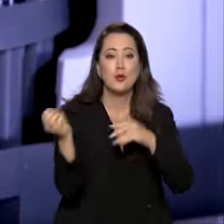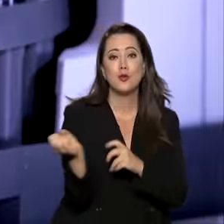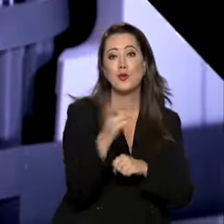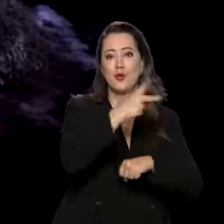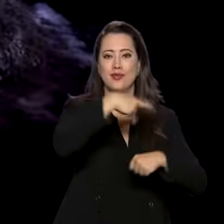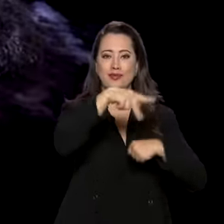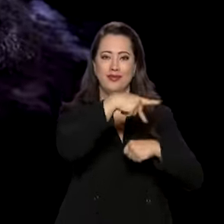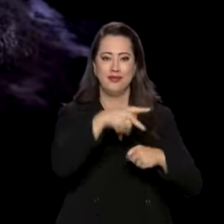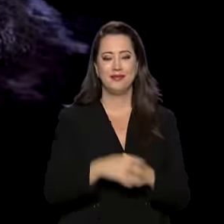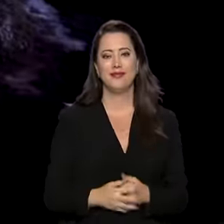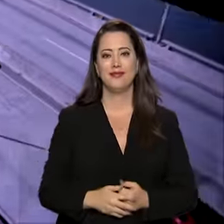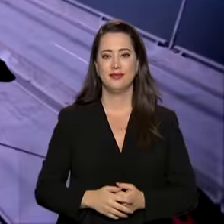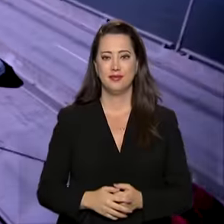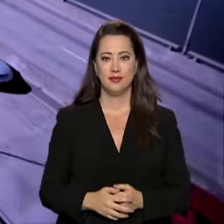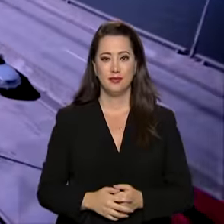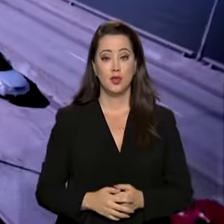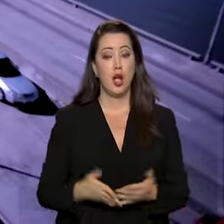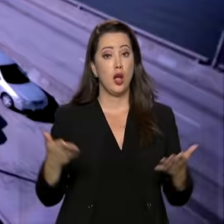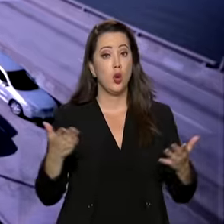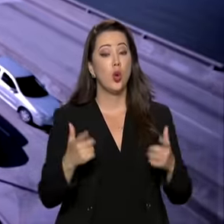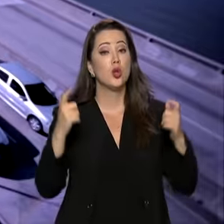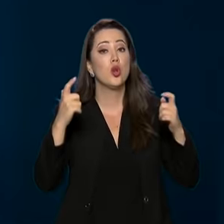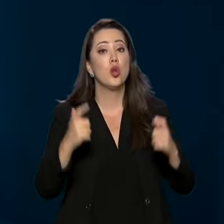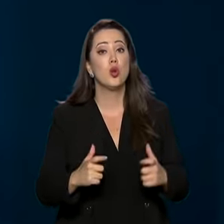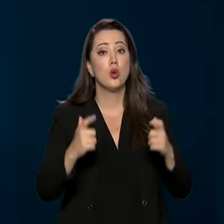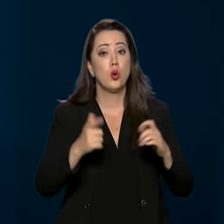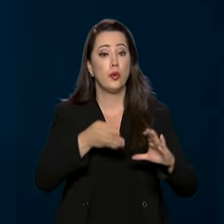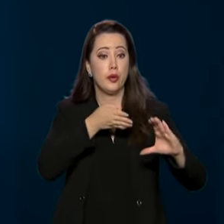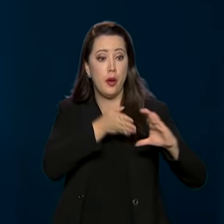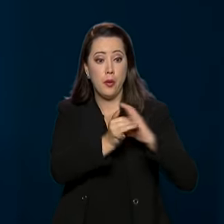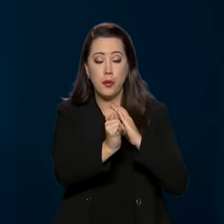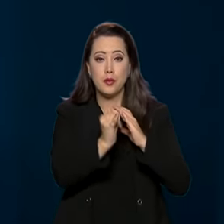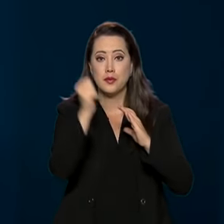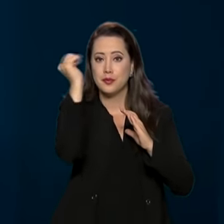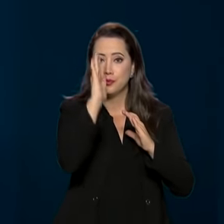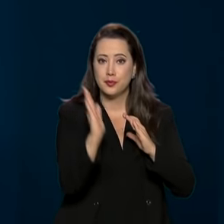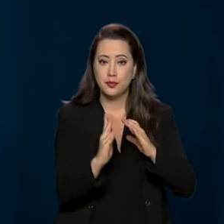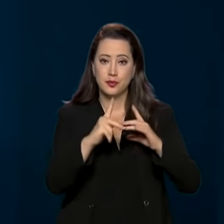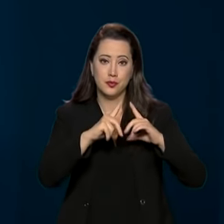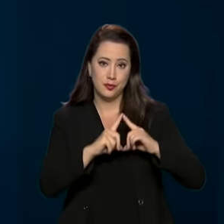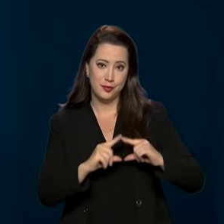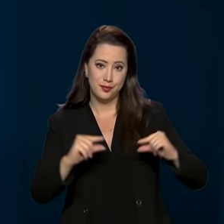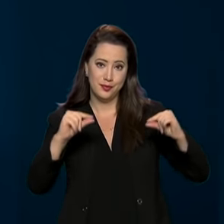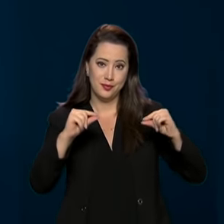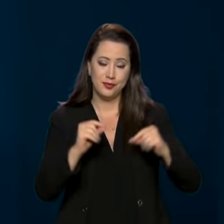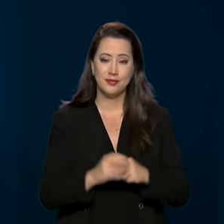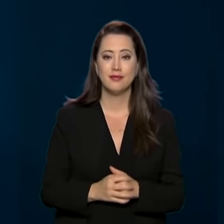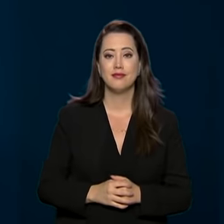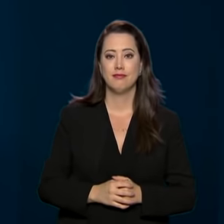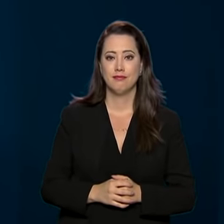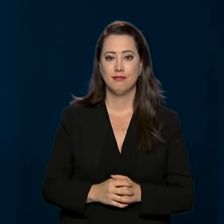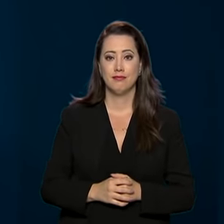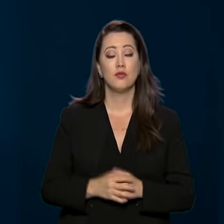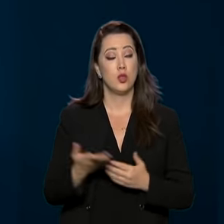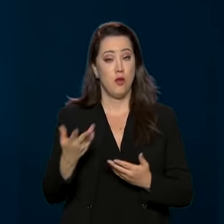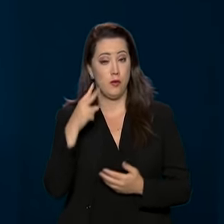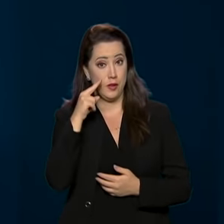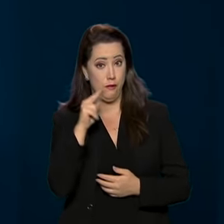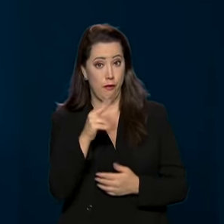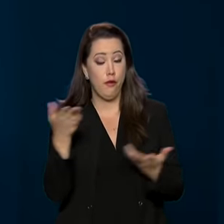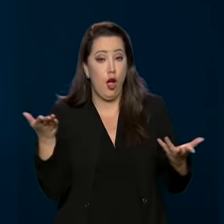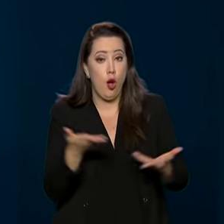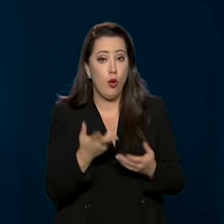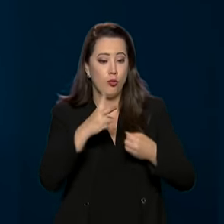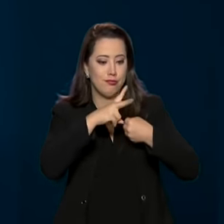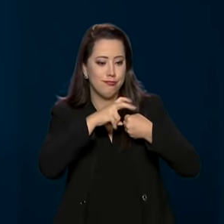para ir direto dos estúdios da empresa Brasil de Comunicação em Brasília vem aí